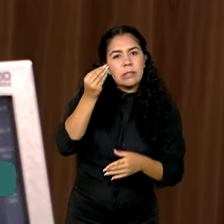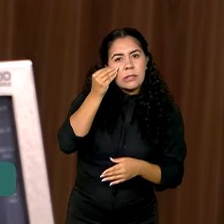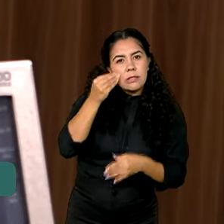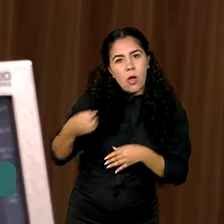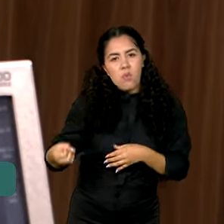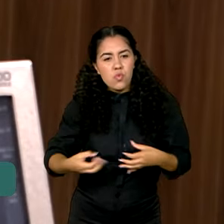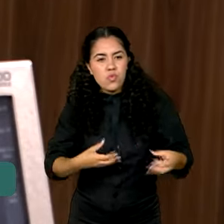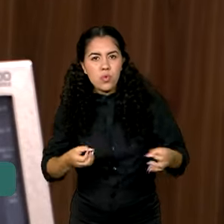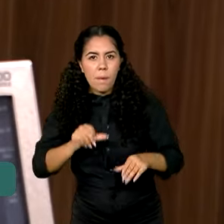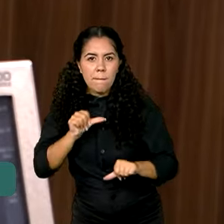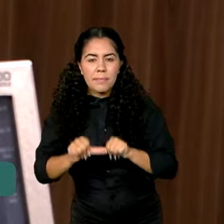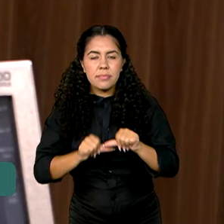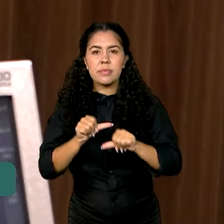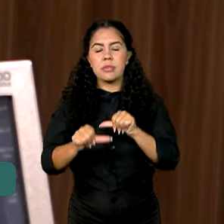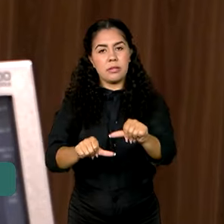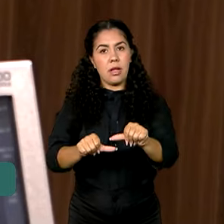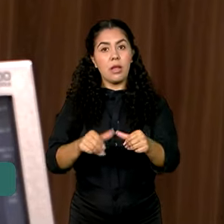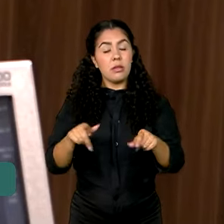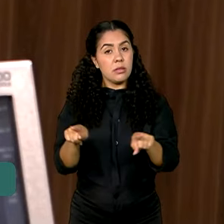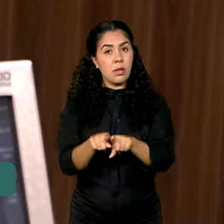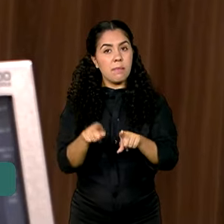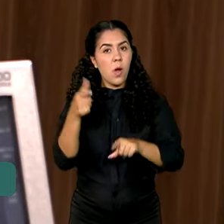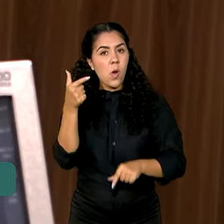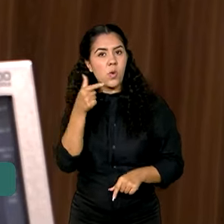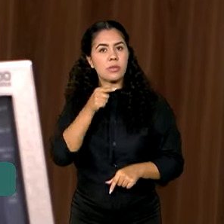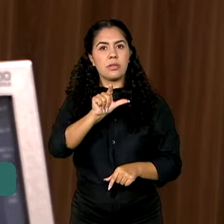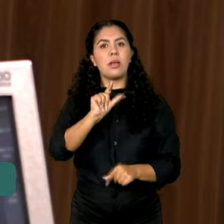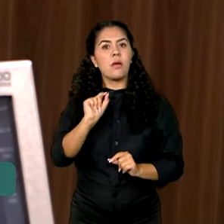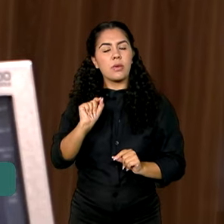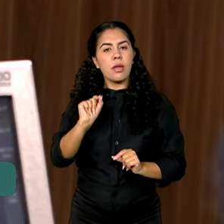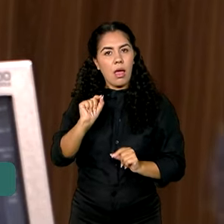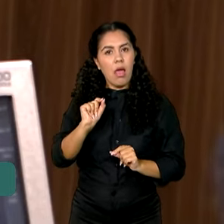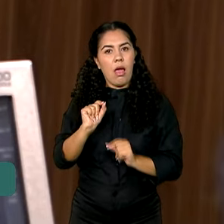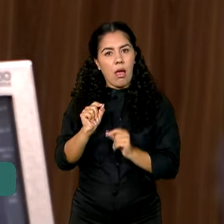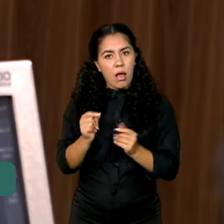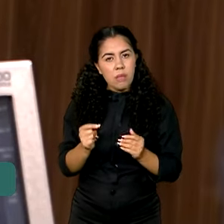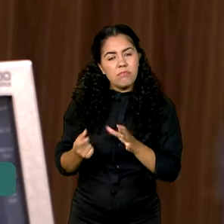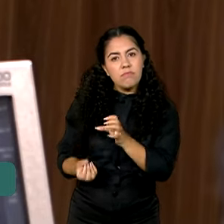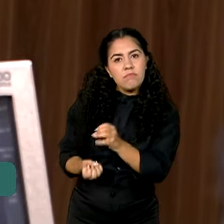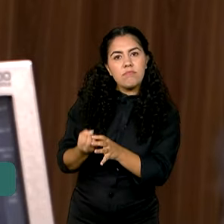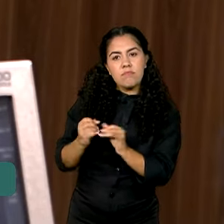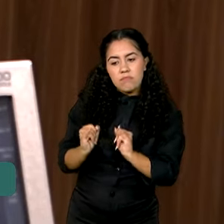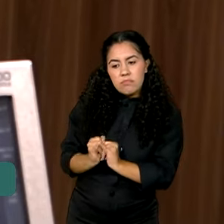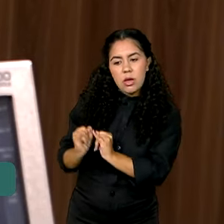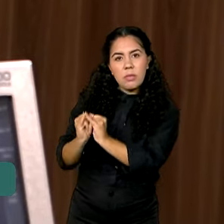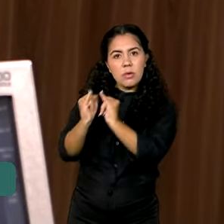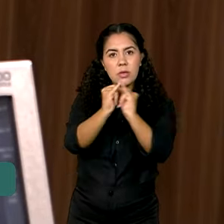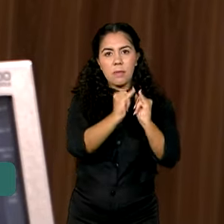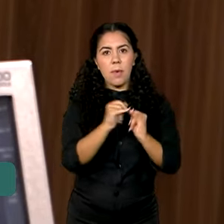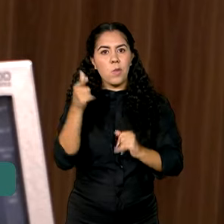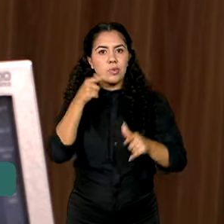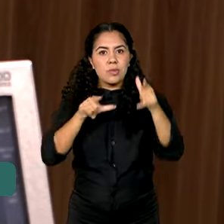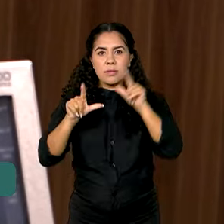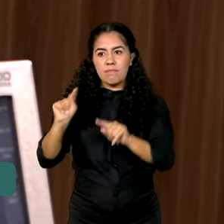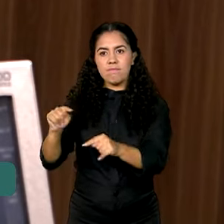inovação. É quando você consegue estabelecer essas redes, né, de desafios.